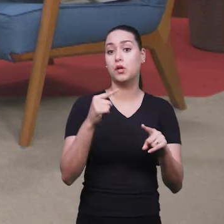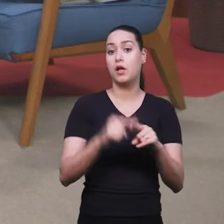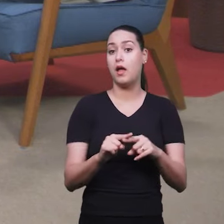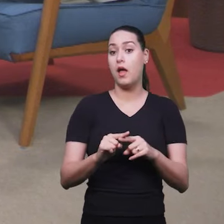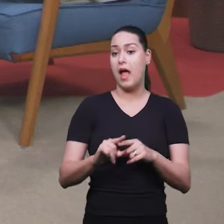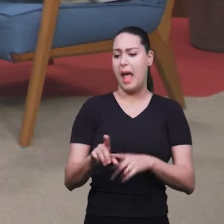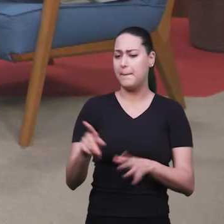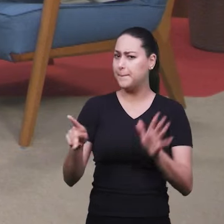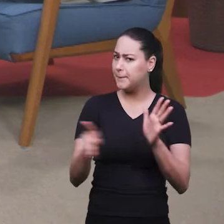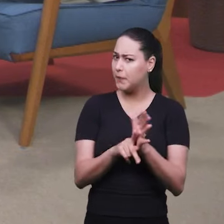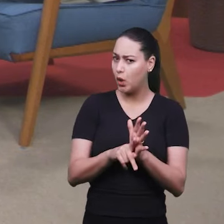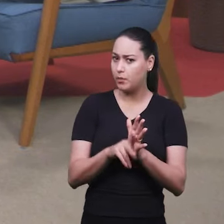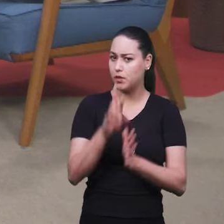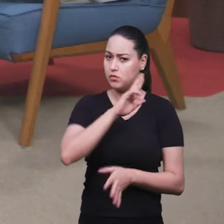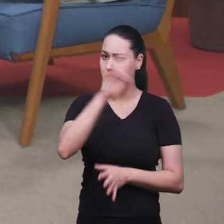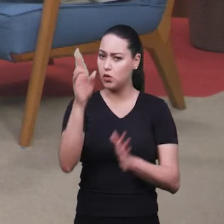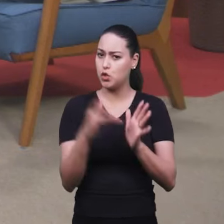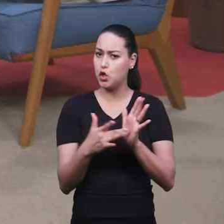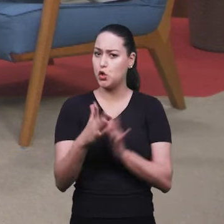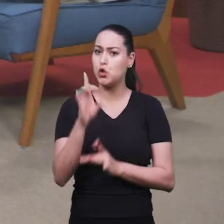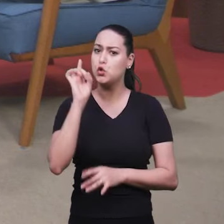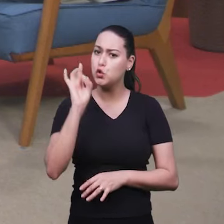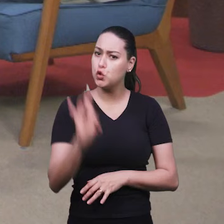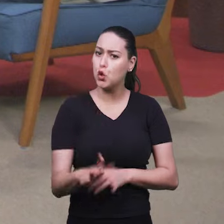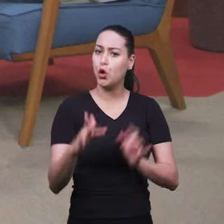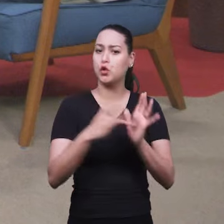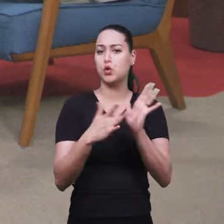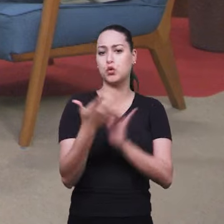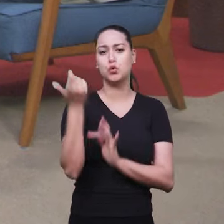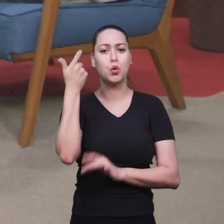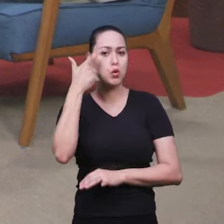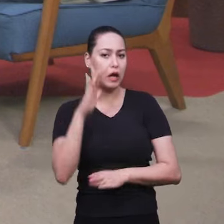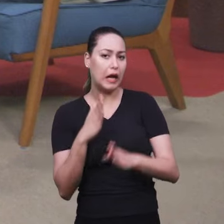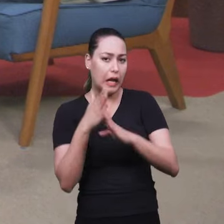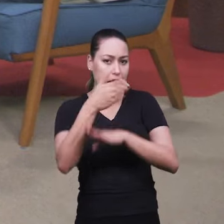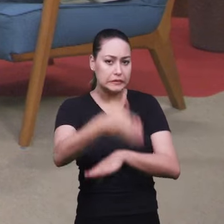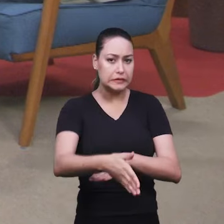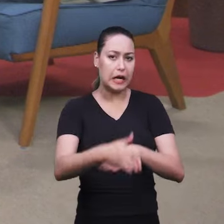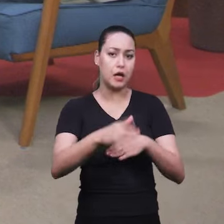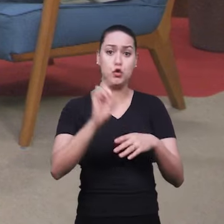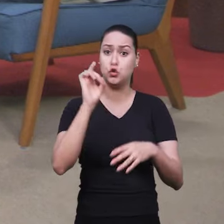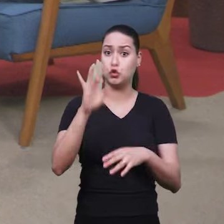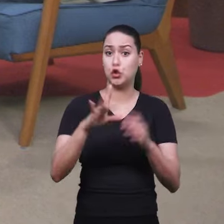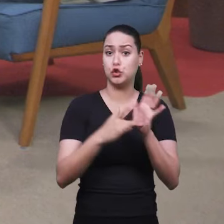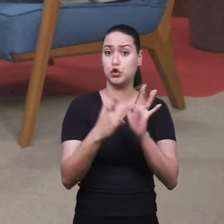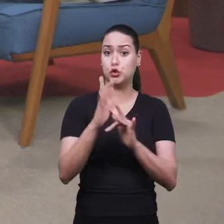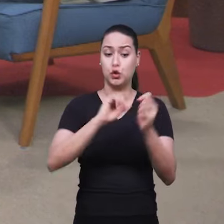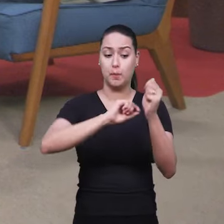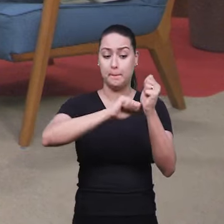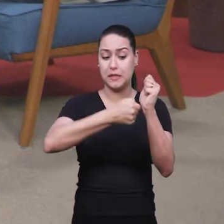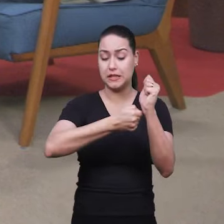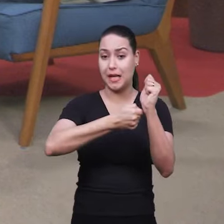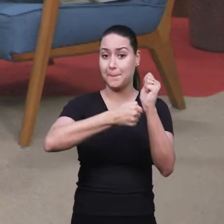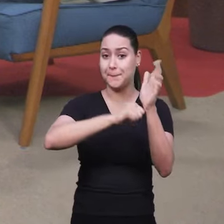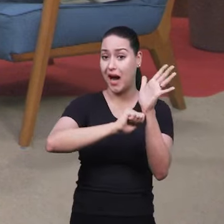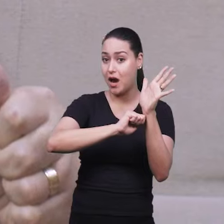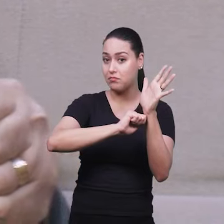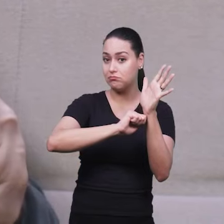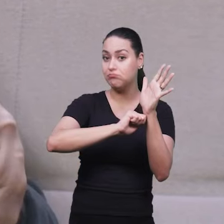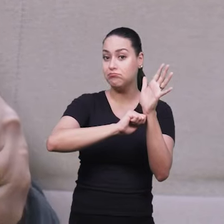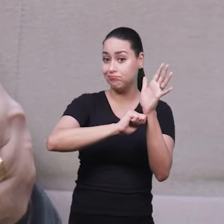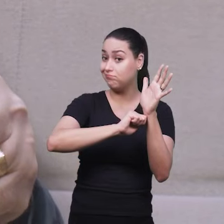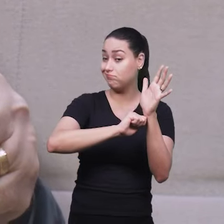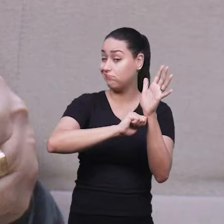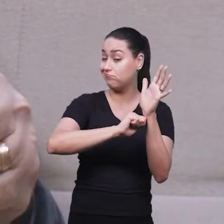propriedade exclusiva dele. Só ele pode dar acesso ao jardim, porque só ele tem a chave. Se ele você fechou,